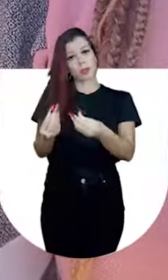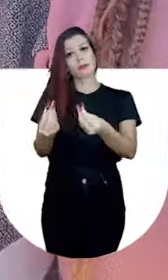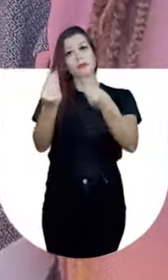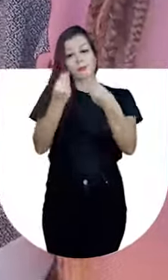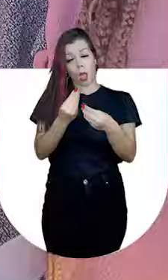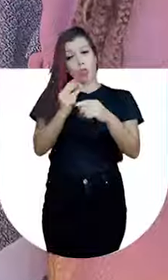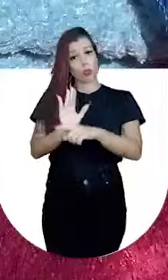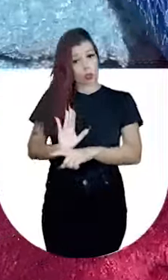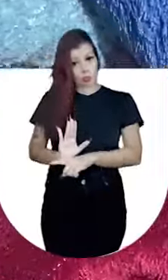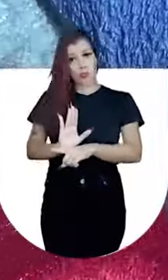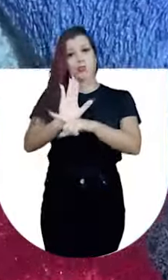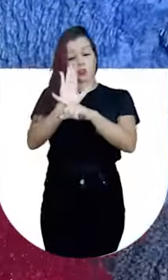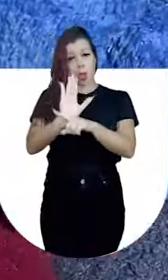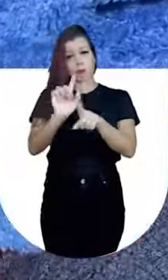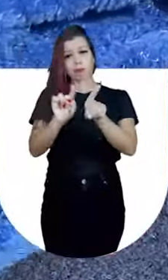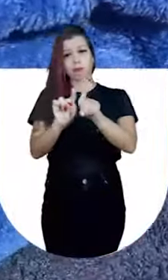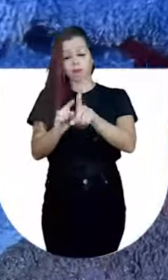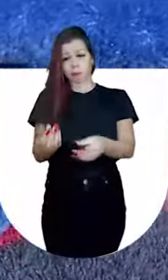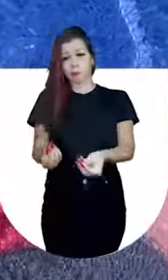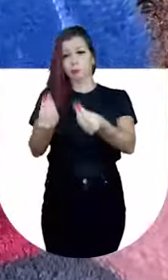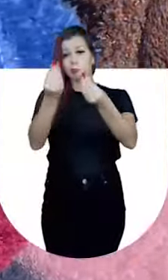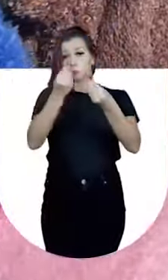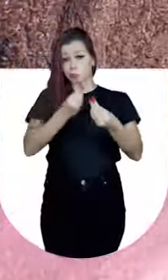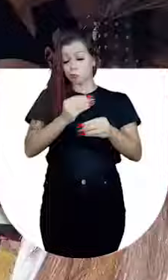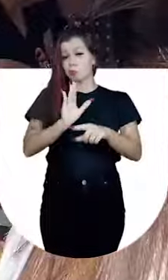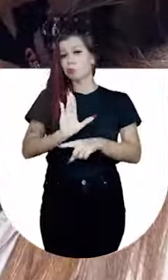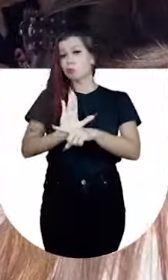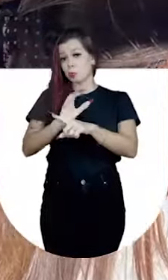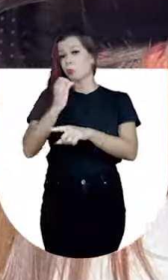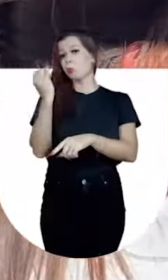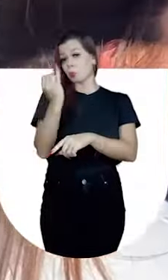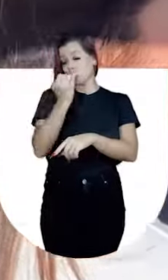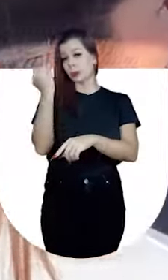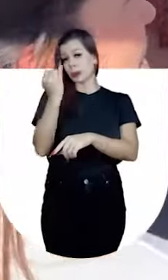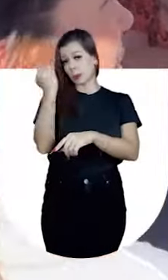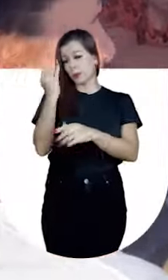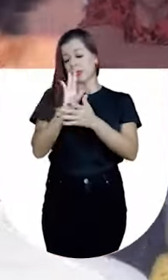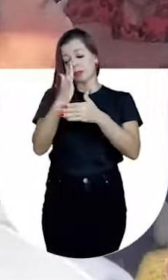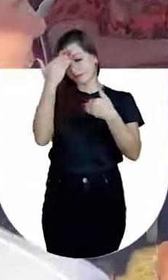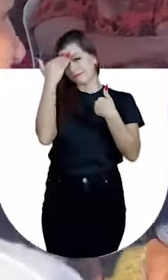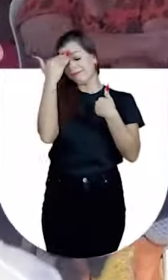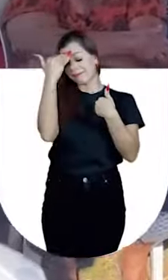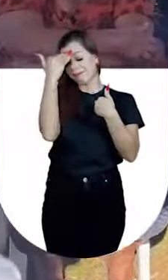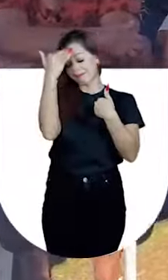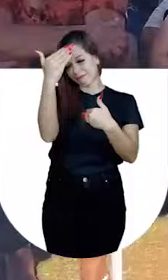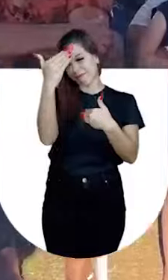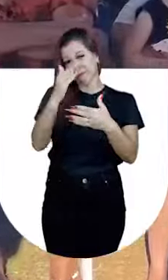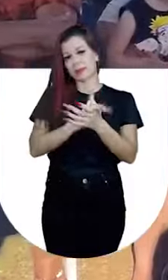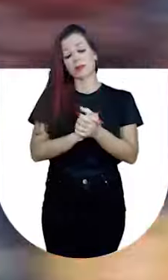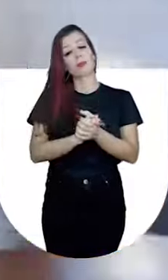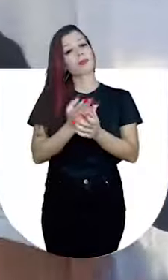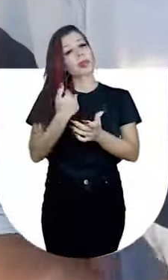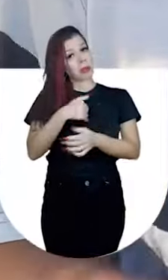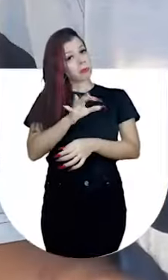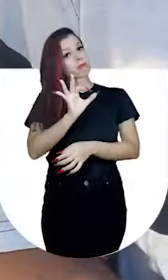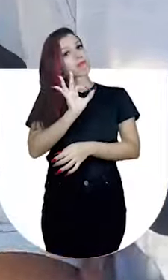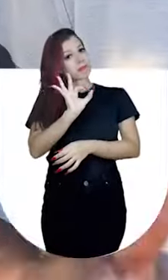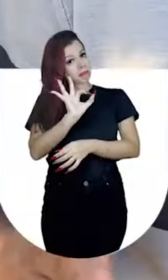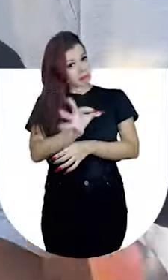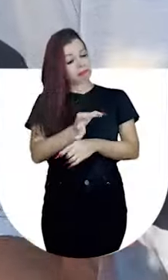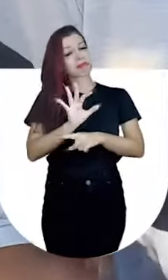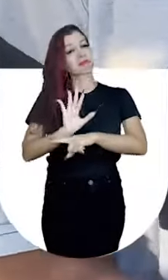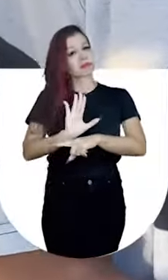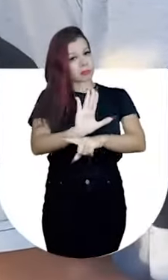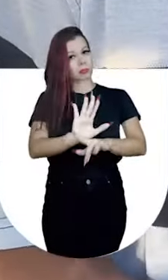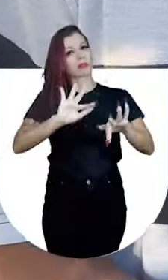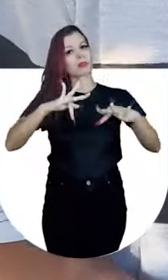terem vindo, por ajudar, né? Só de ter trazido é uma grande ajuda, isso é importante. Muito obrigado. Eu tenho certeza que